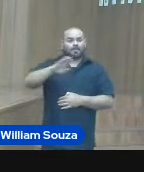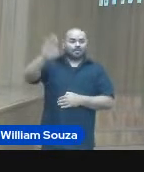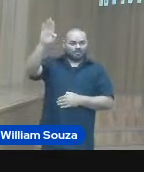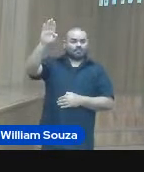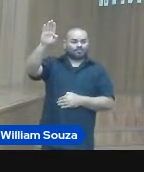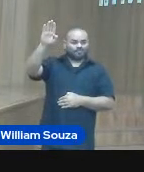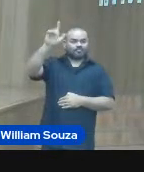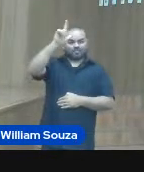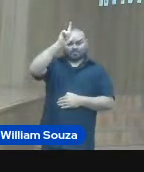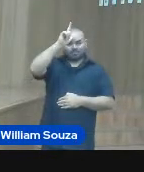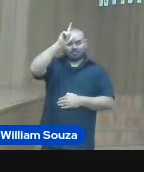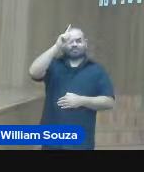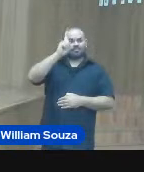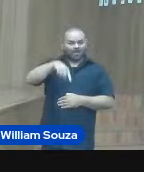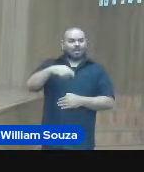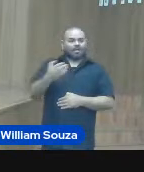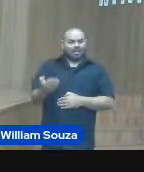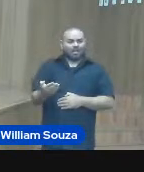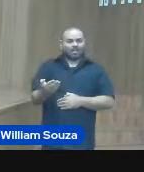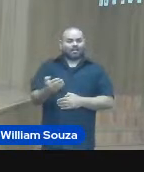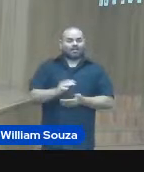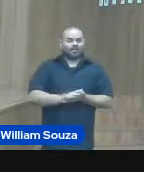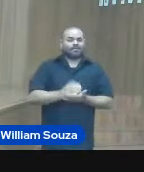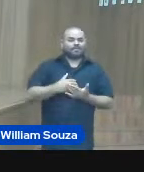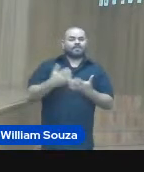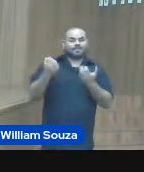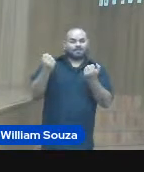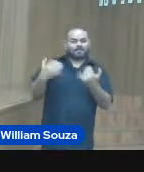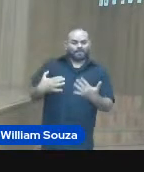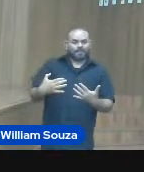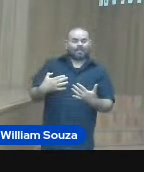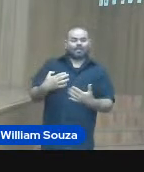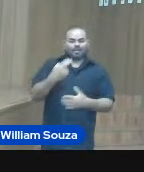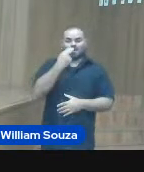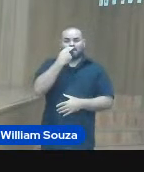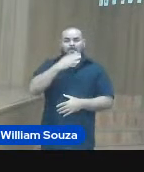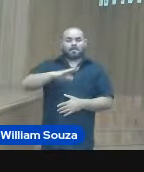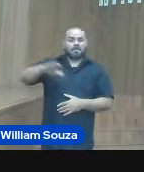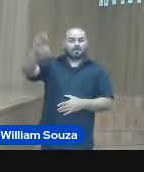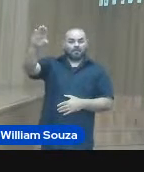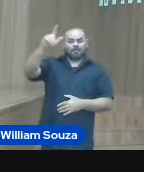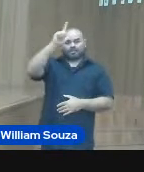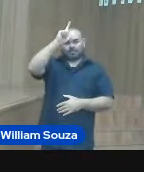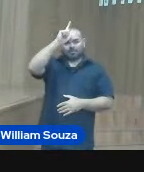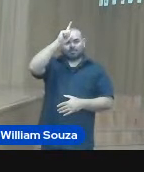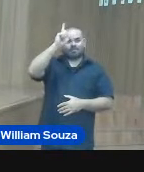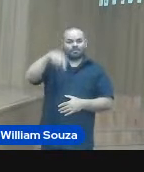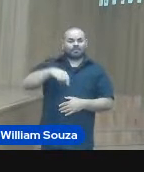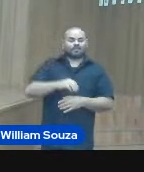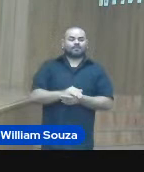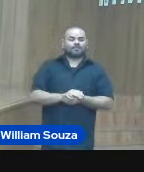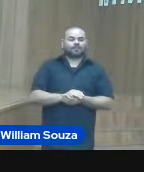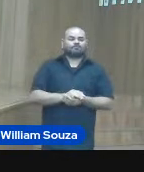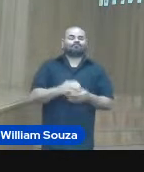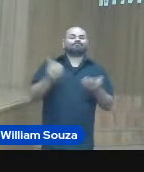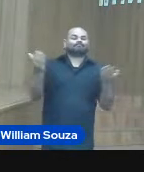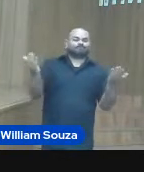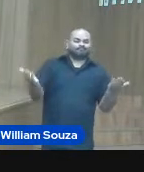Sim. Eu estou falando da Alemanha nazista. Mas é inacreditável.